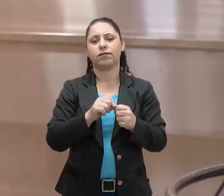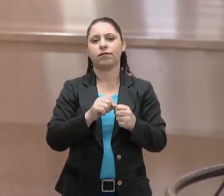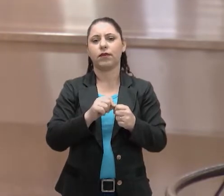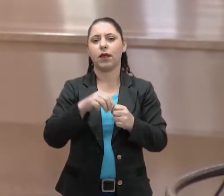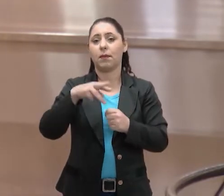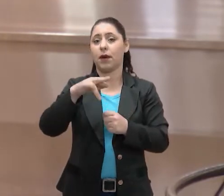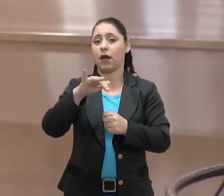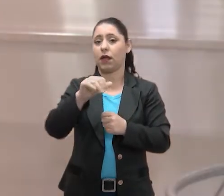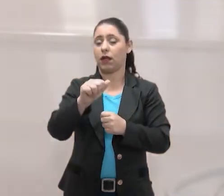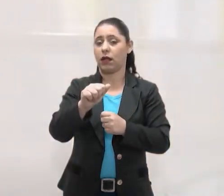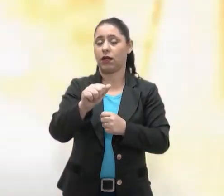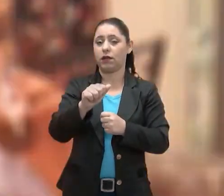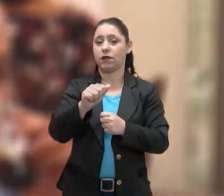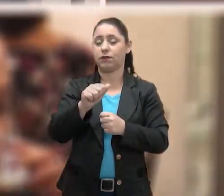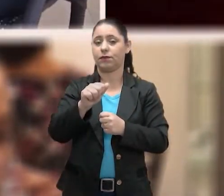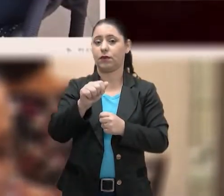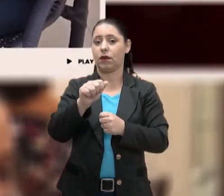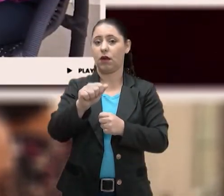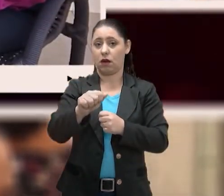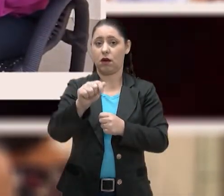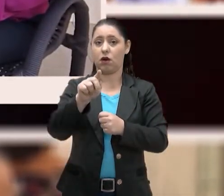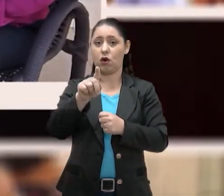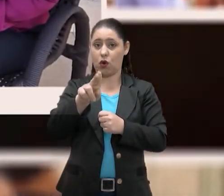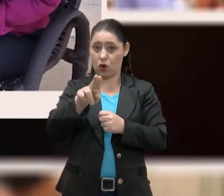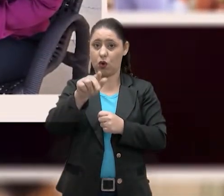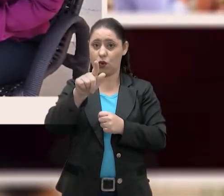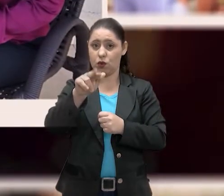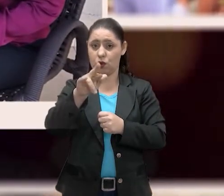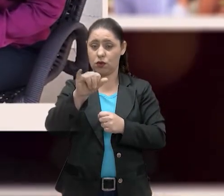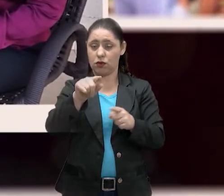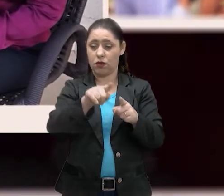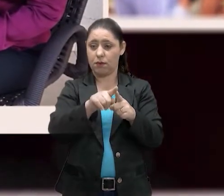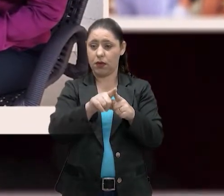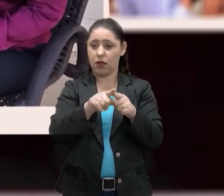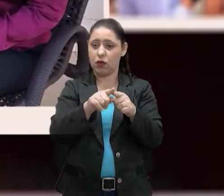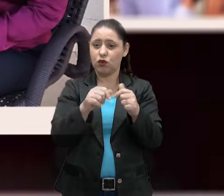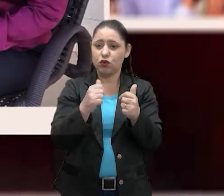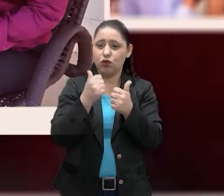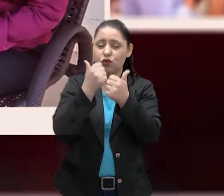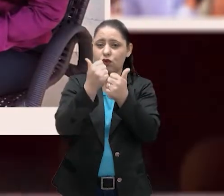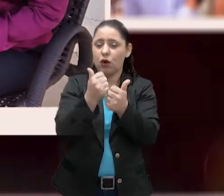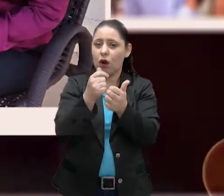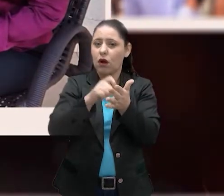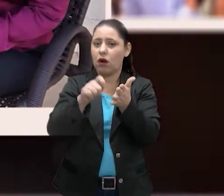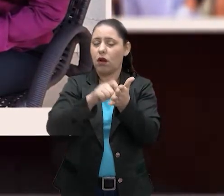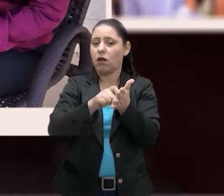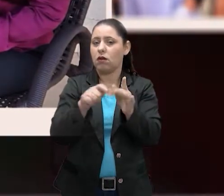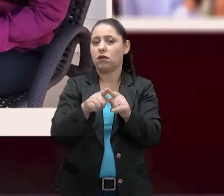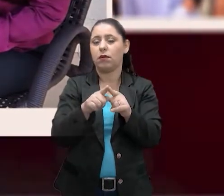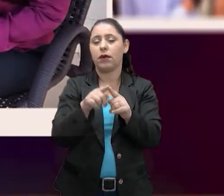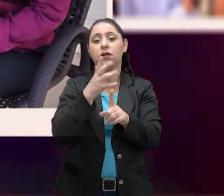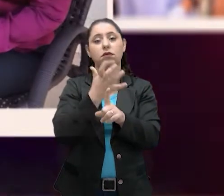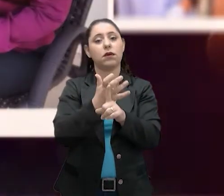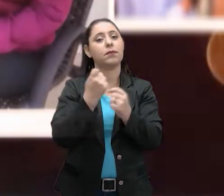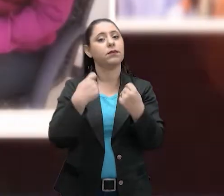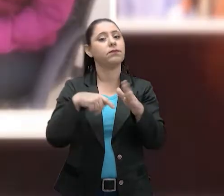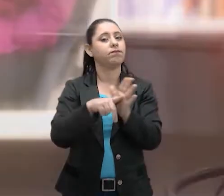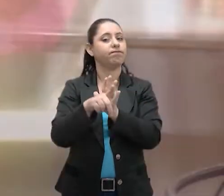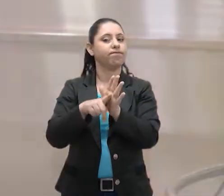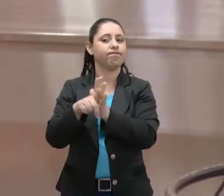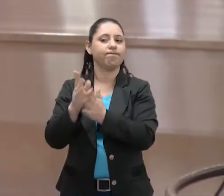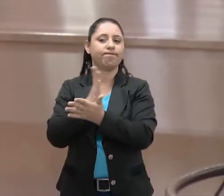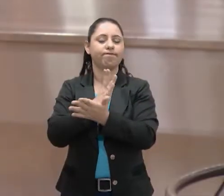Maria Augusta de Castilho, que é a nossa orientadora, né? E também com a autora do livro. E a partir dessa disciplina, nós tínhamos